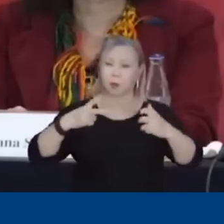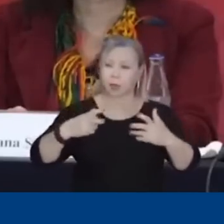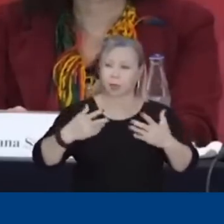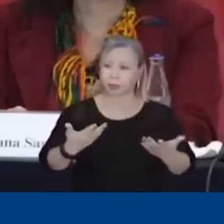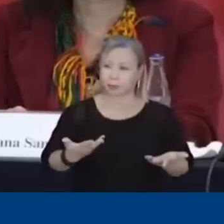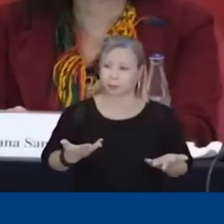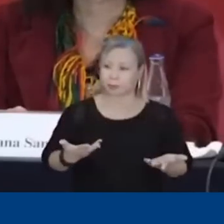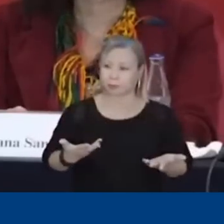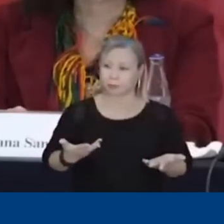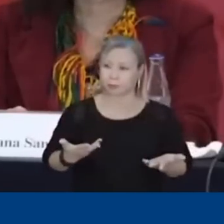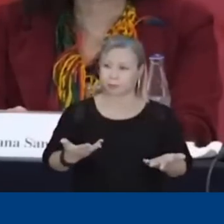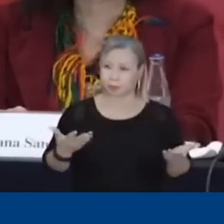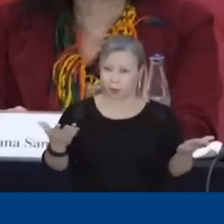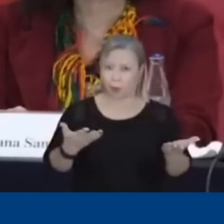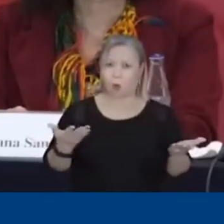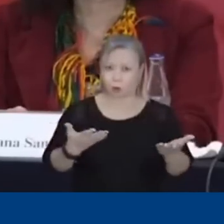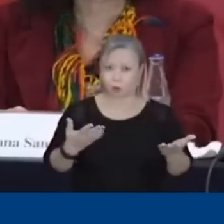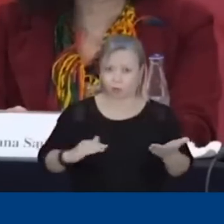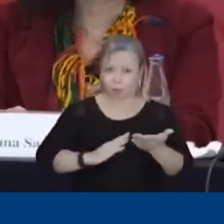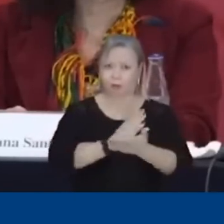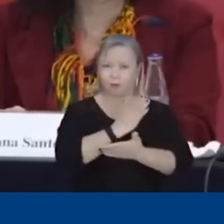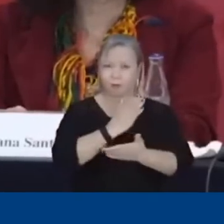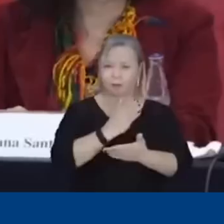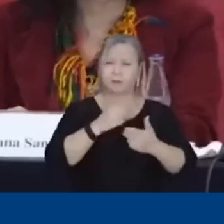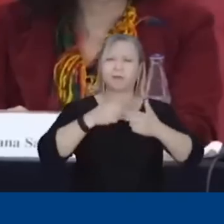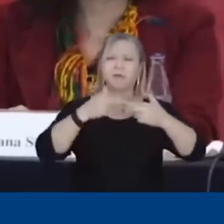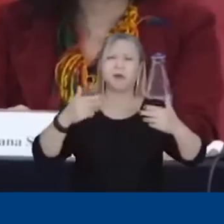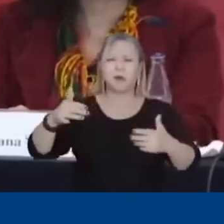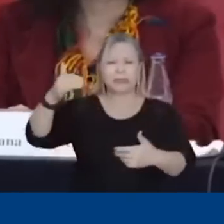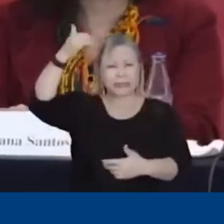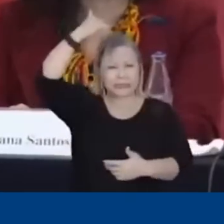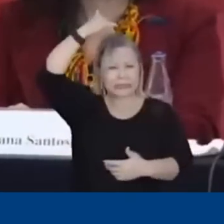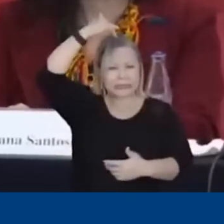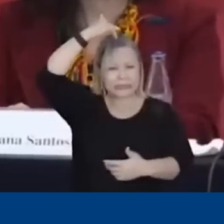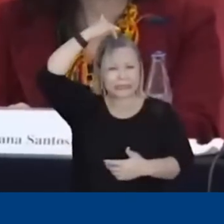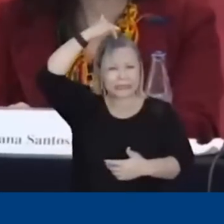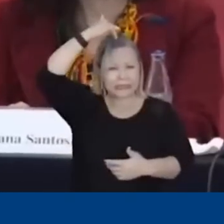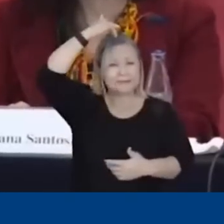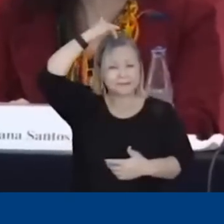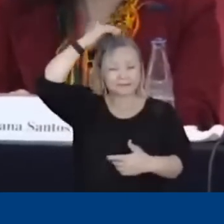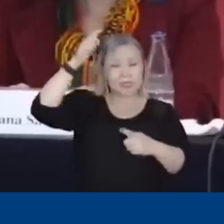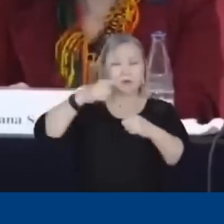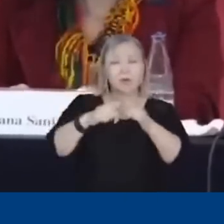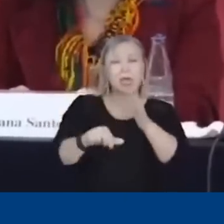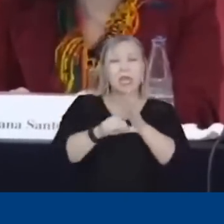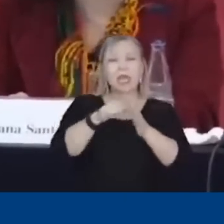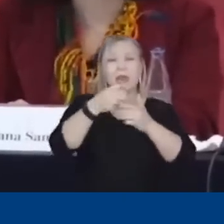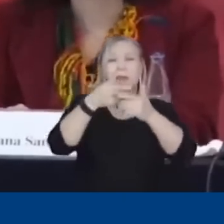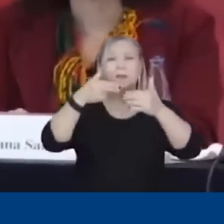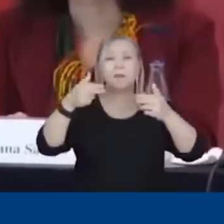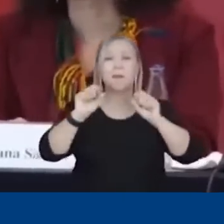hoje, vejo uma coisa absurda, porque a primeira coisa que ele tenta